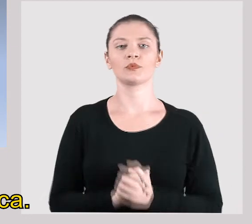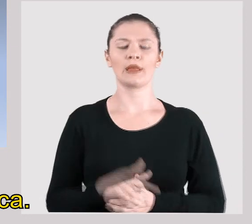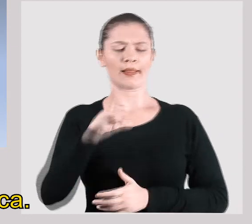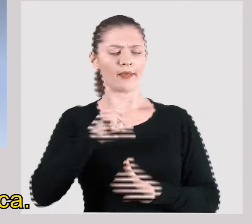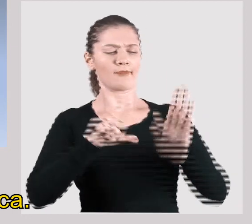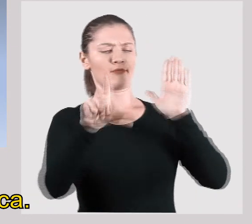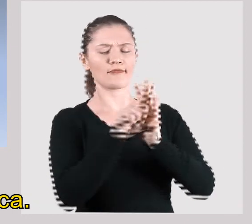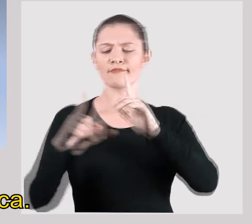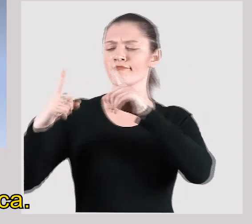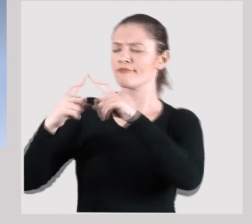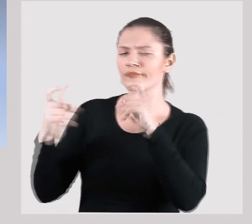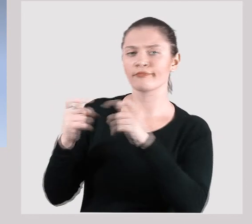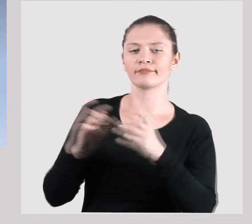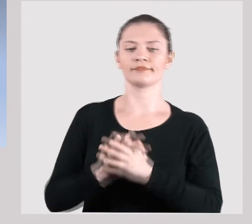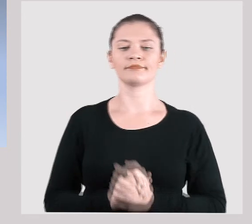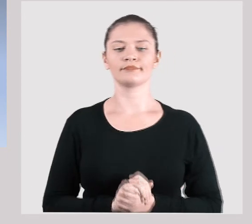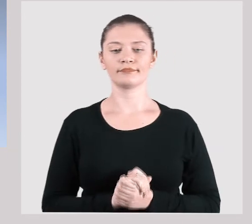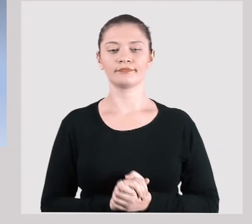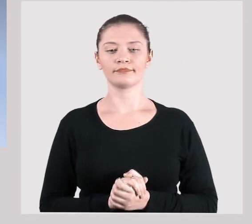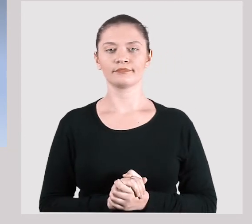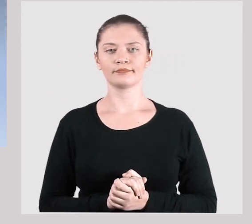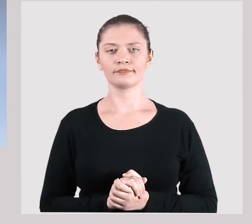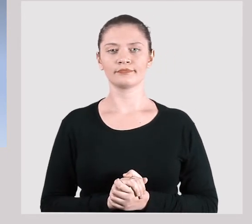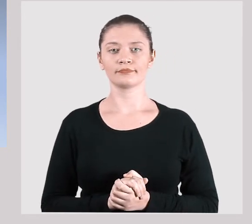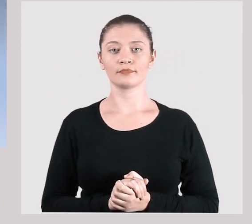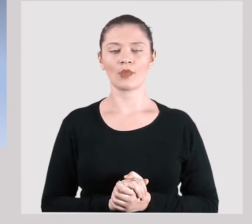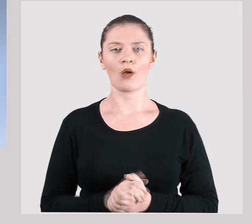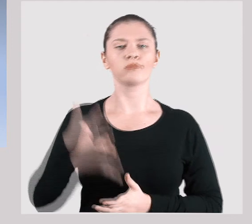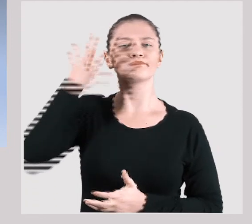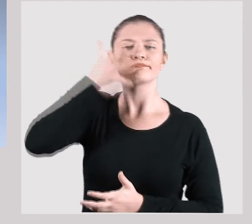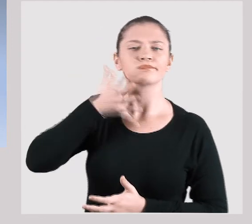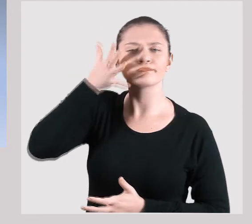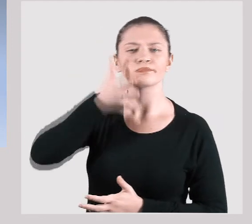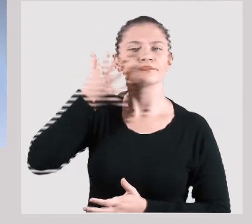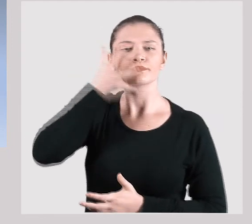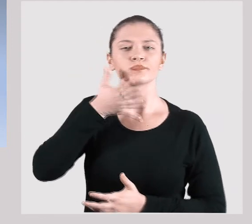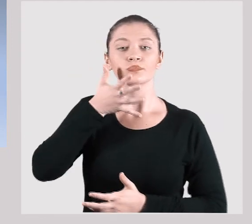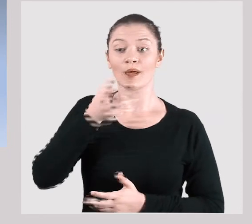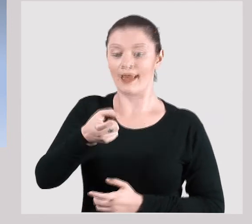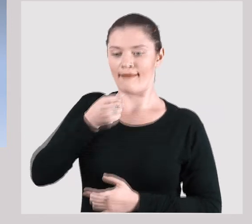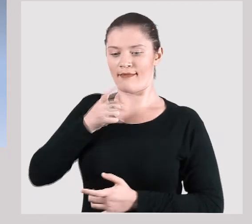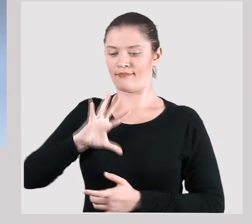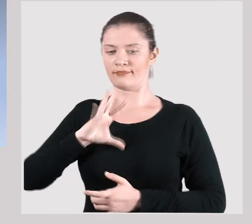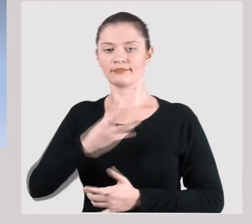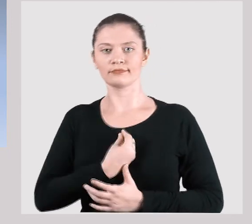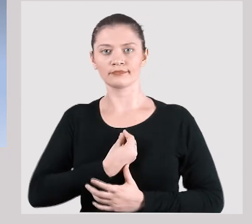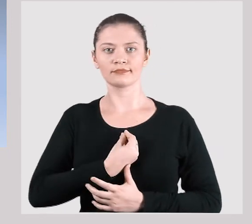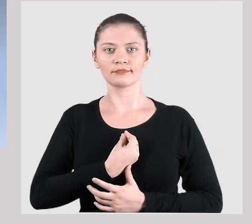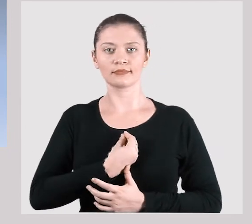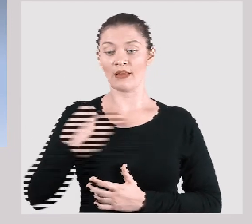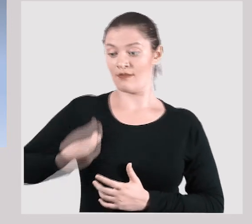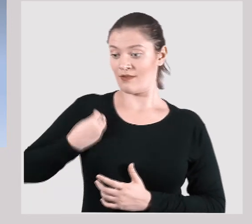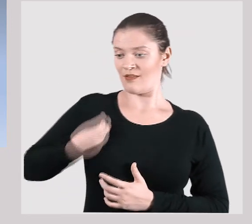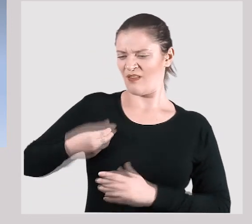parte científica. Aqui é bem importante, né, o depoimento do Robert Diego, que é um ex-transgênero. Ele viveu quase